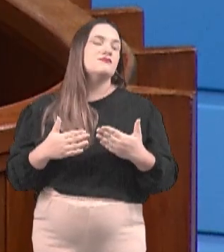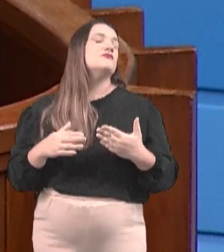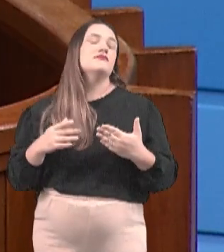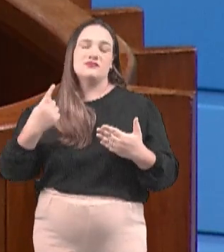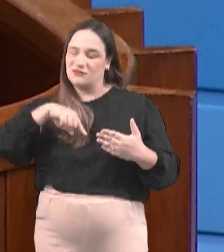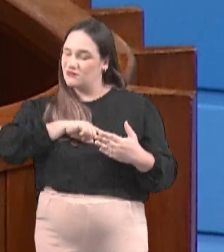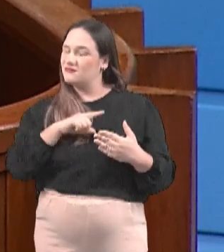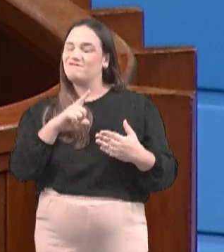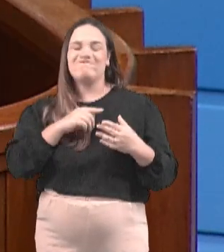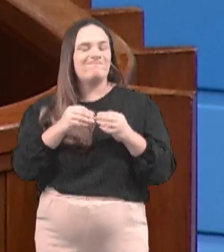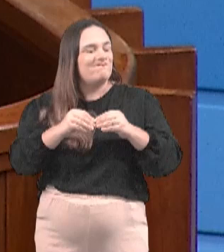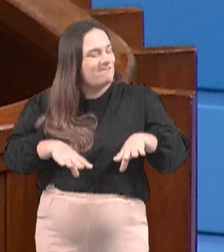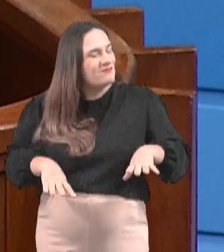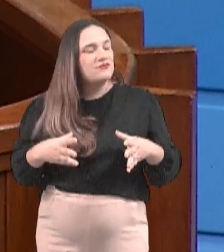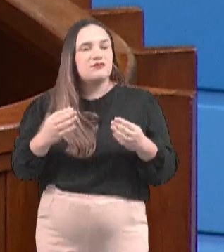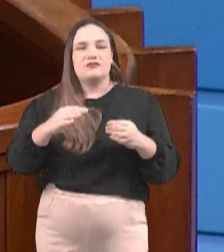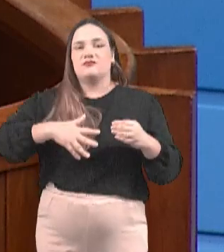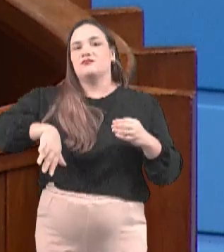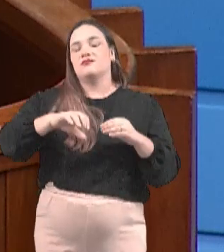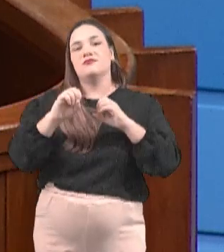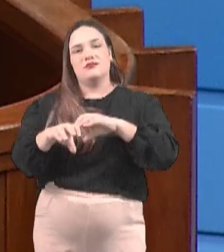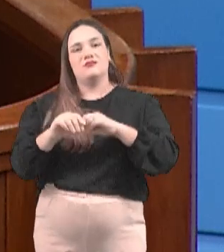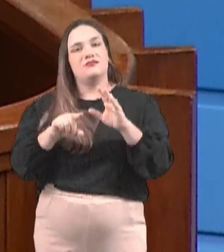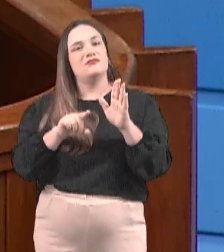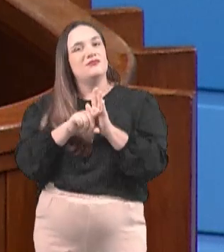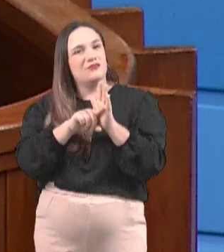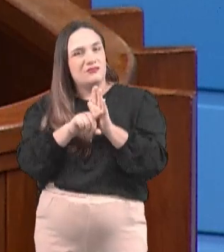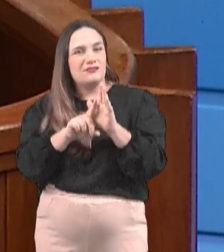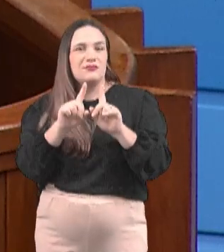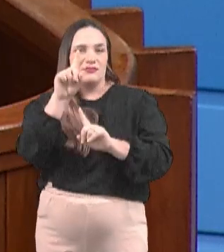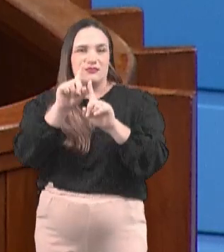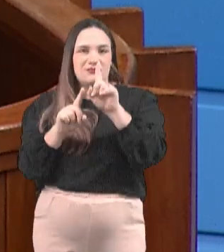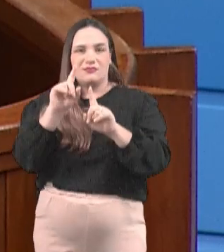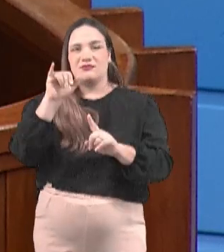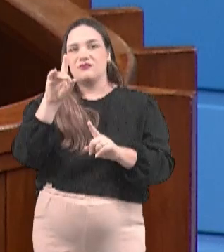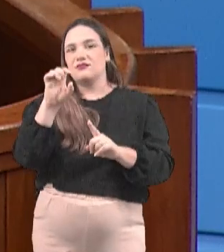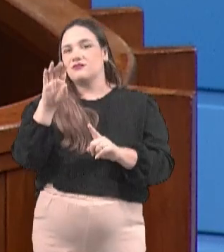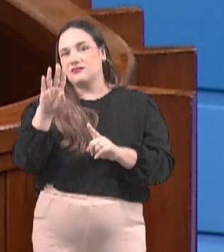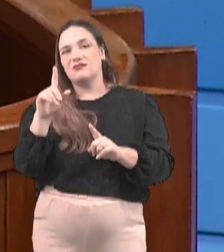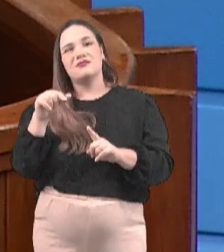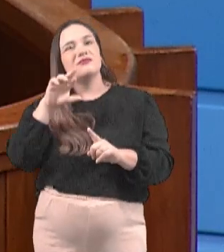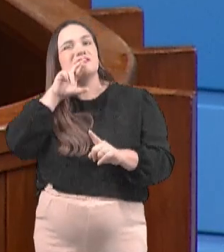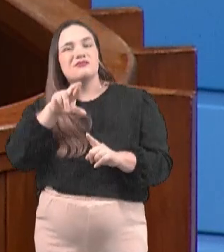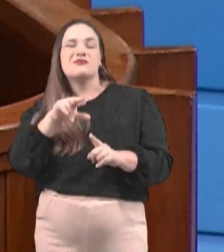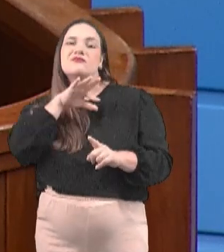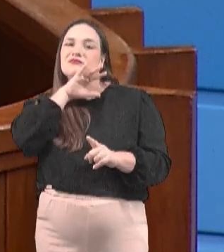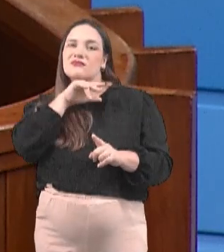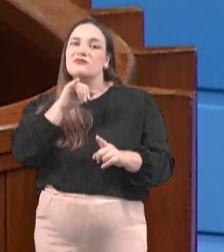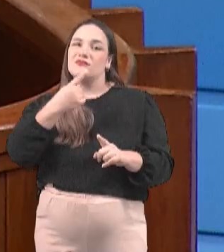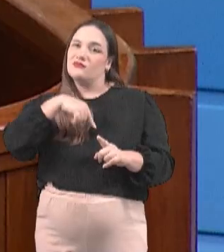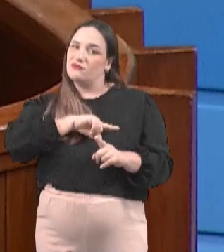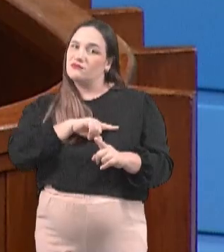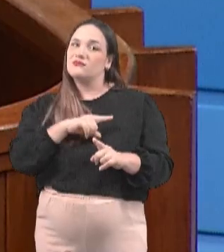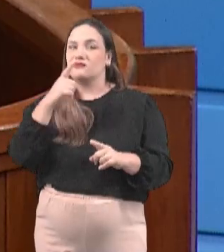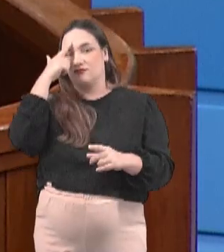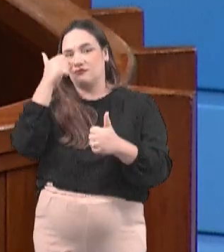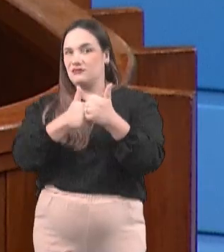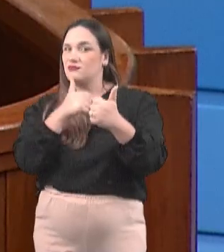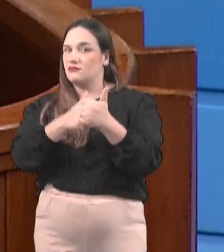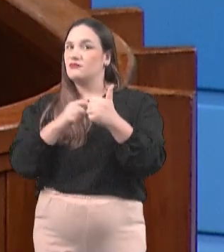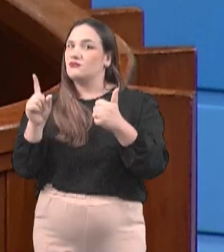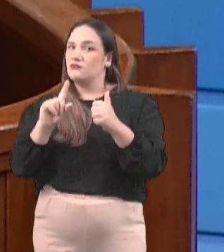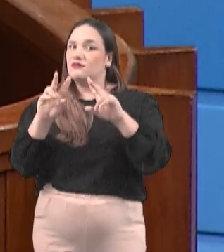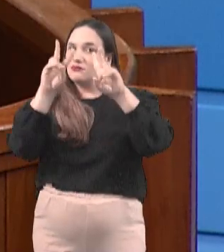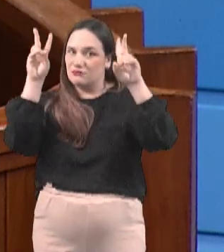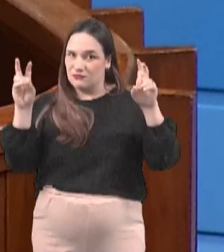prejuízo nos resultados da educação nos próximos anos, se a gente não começar a refletir sobre